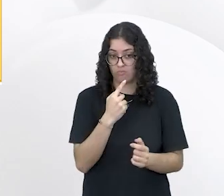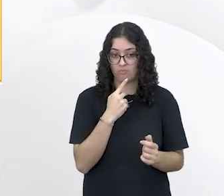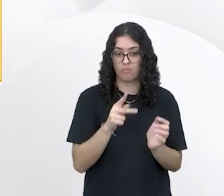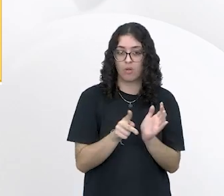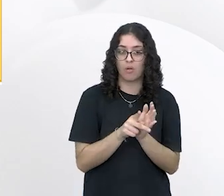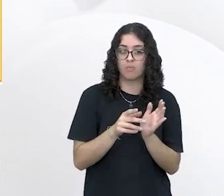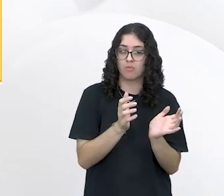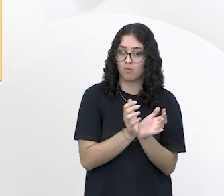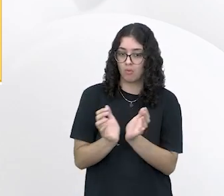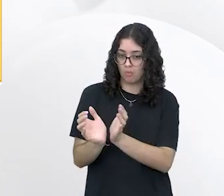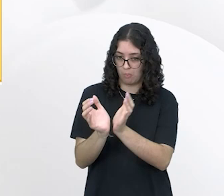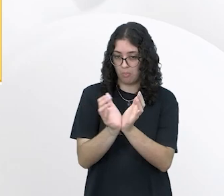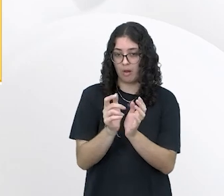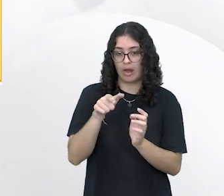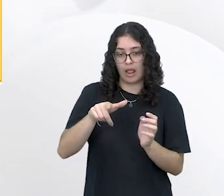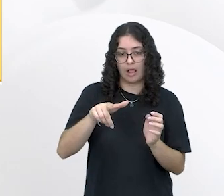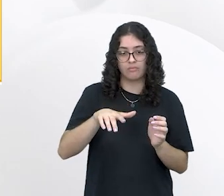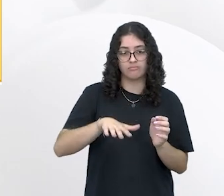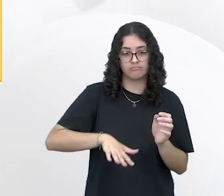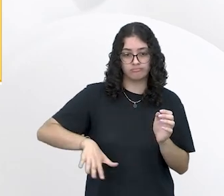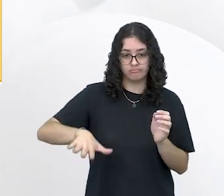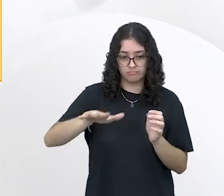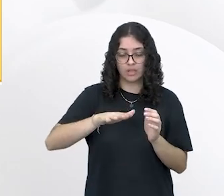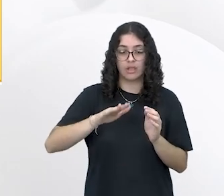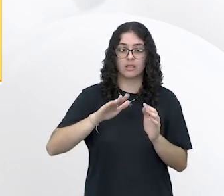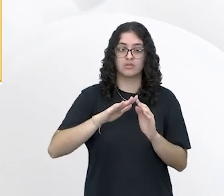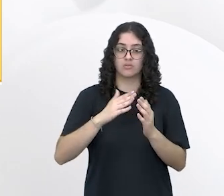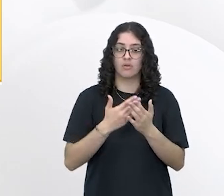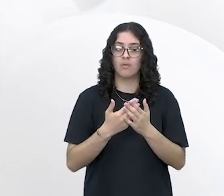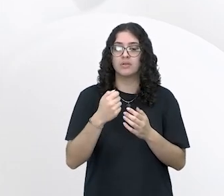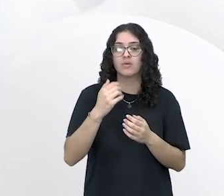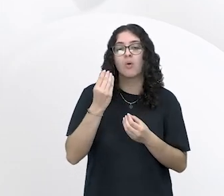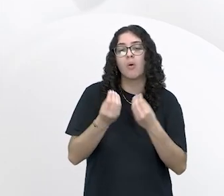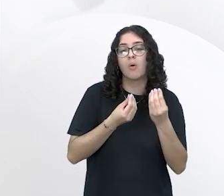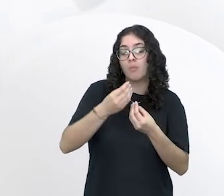considerando, obviamente, os objetivos da aprendizagem.